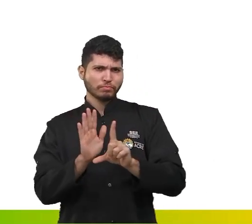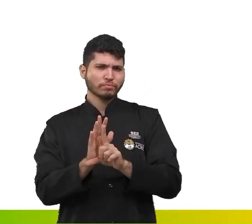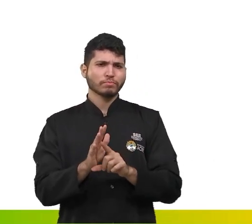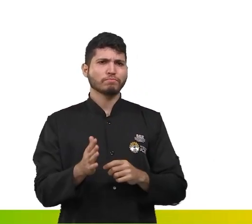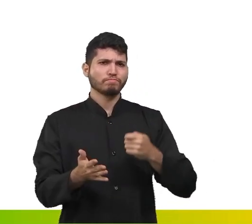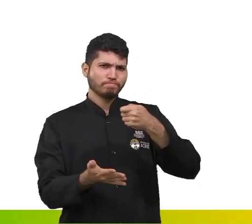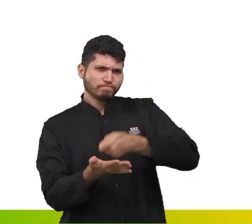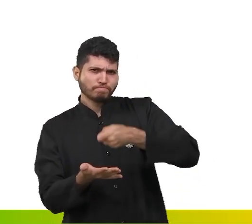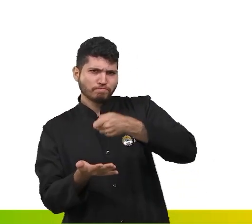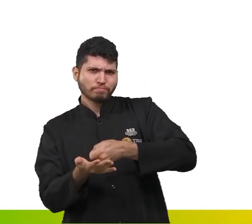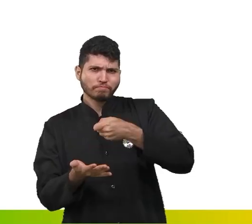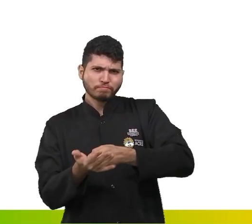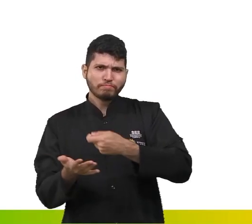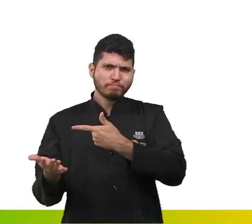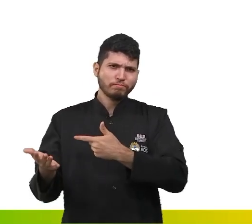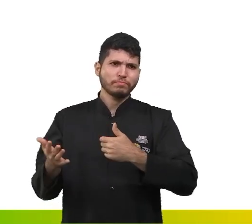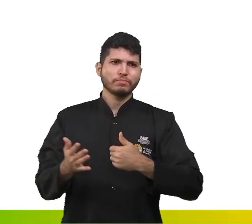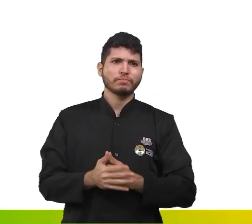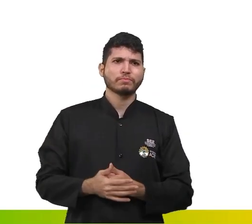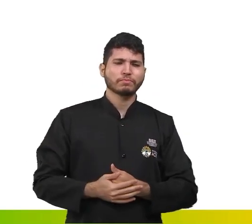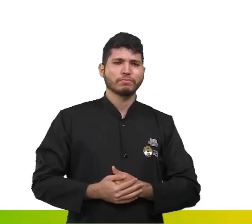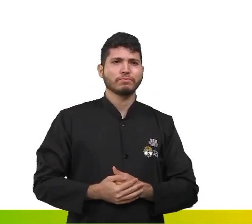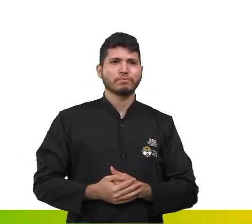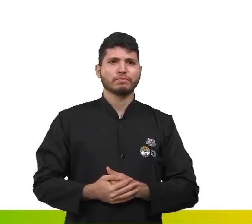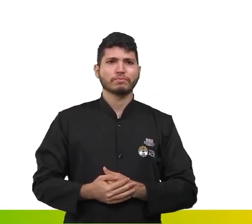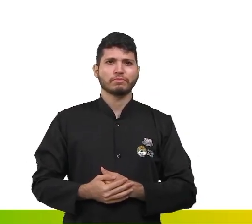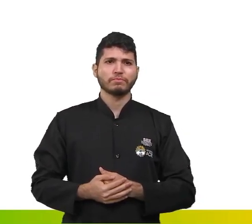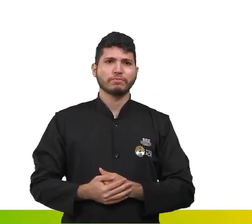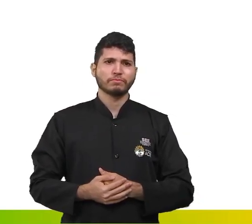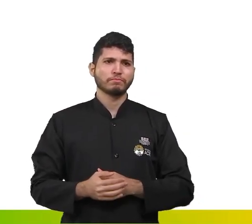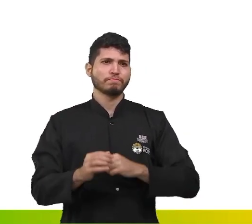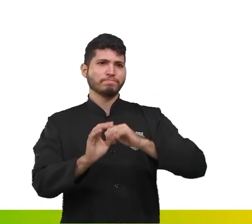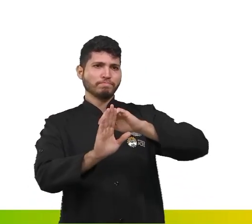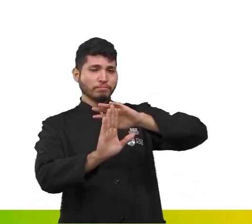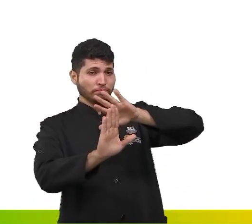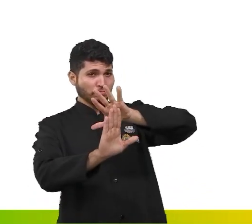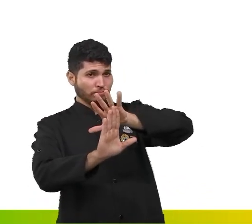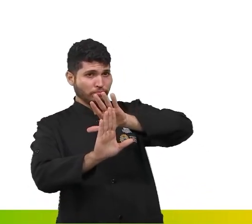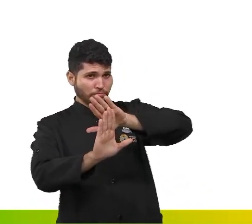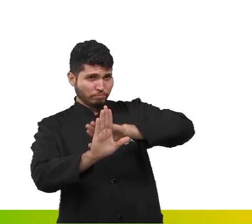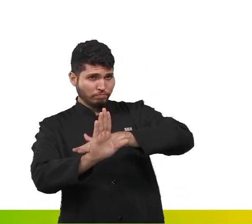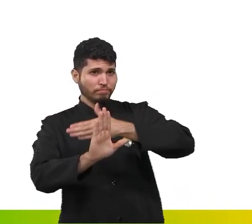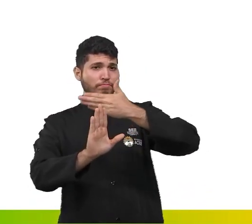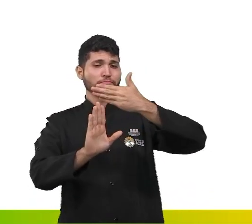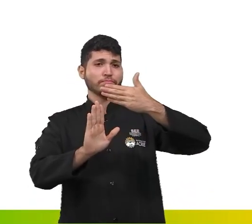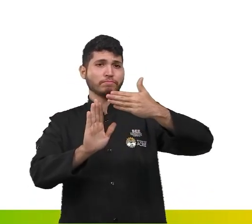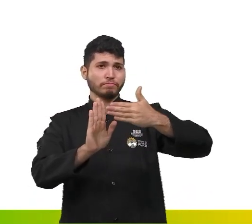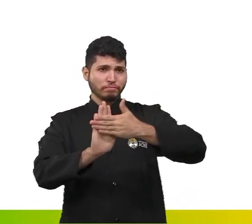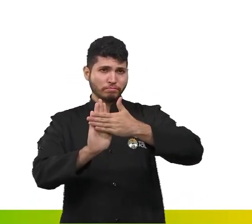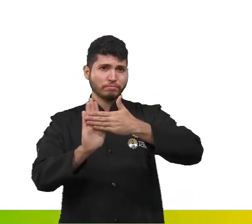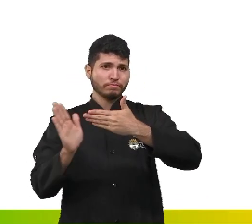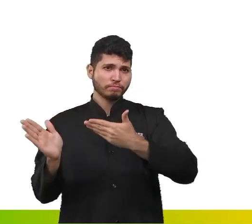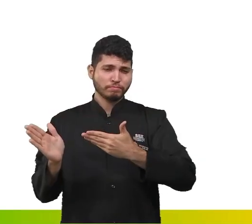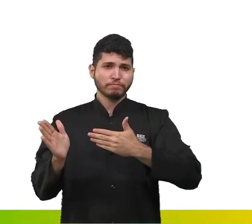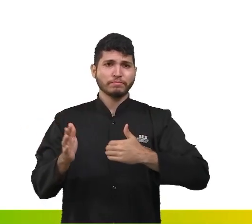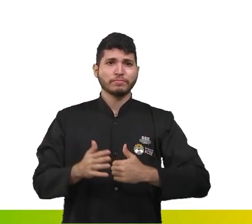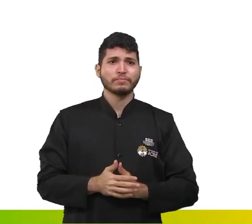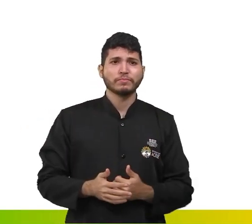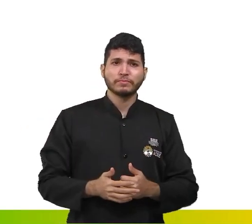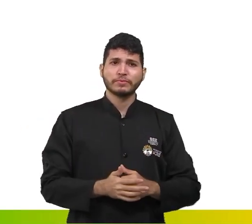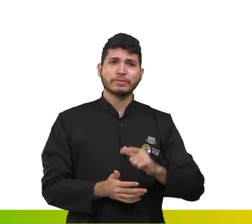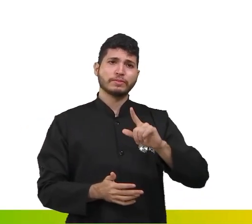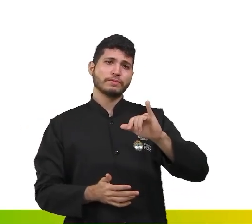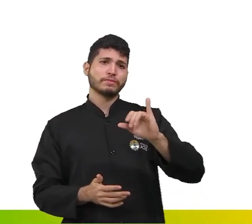homem casado matar a esposa em flagrante delito pelo argumento da defesa da honra. Assim, a